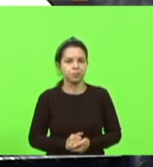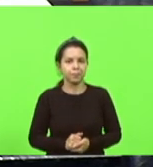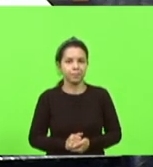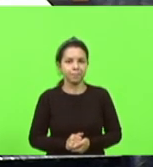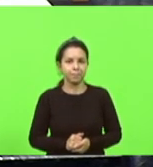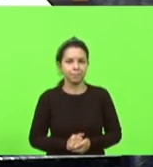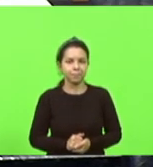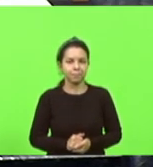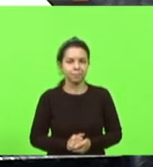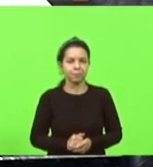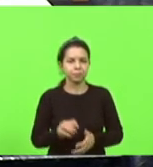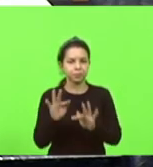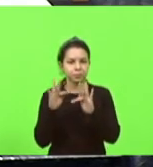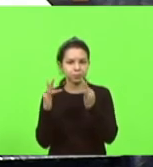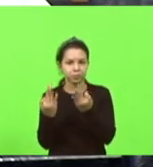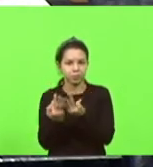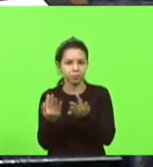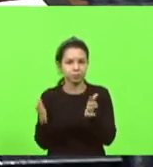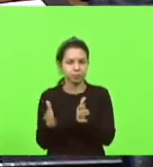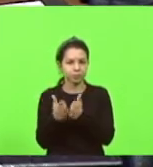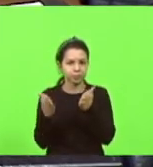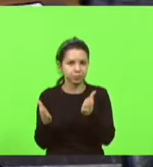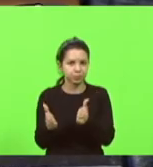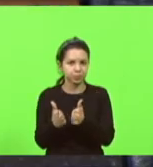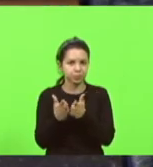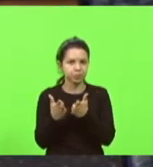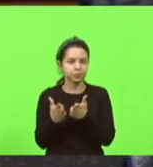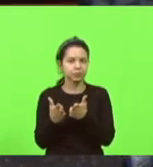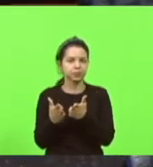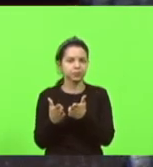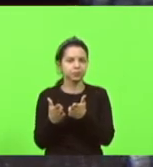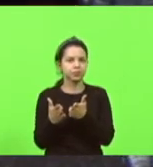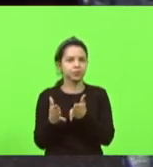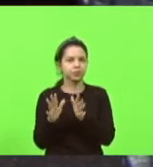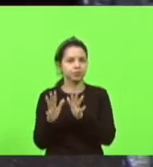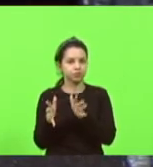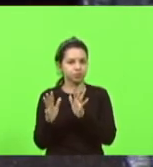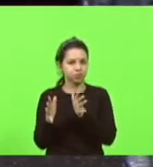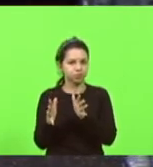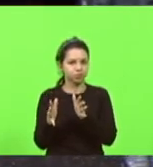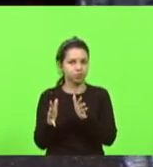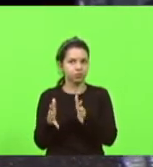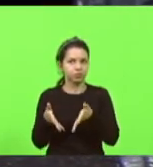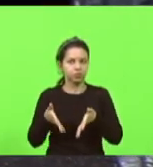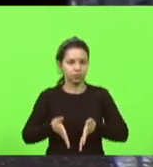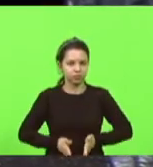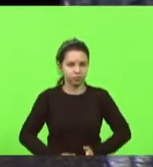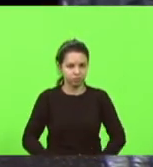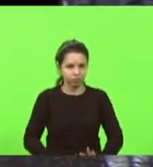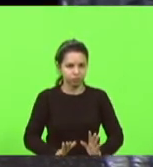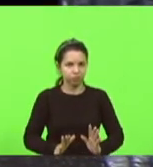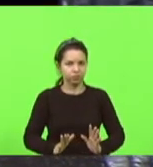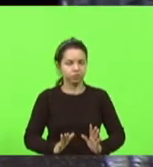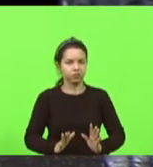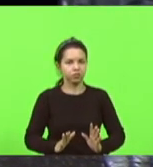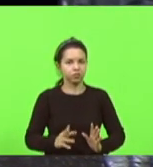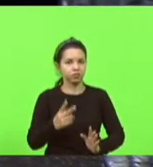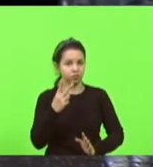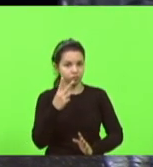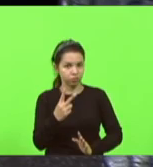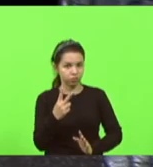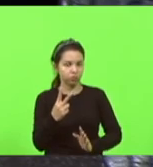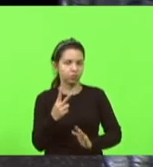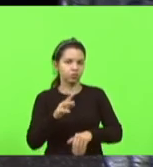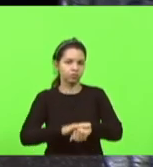para famílias carentes que tiveram mais de dois filhos no nascimento. Ou